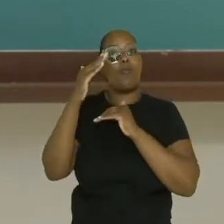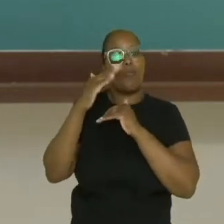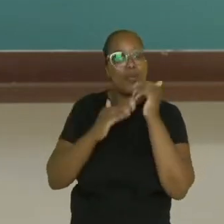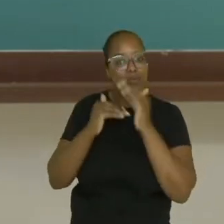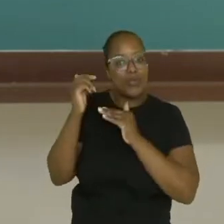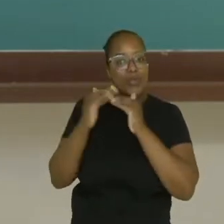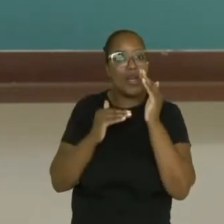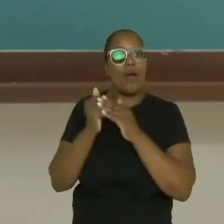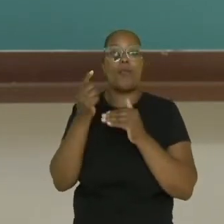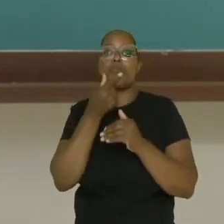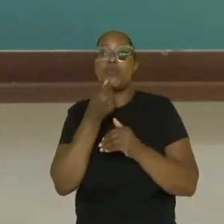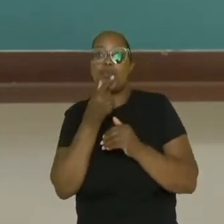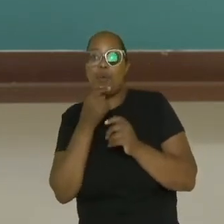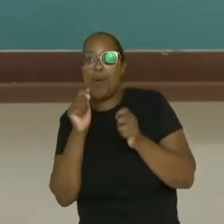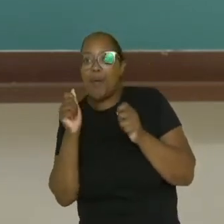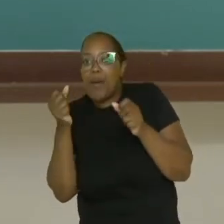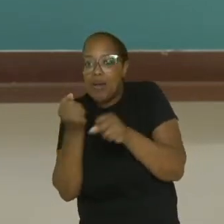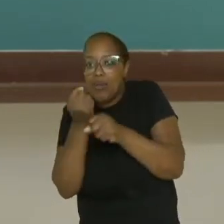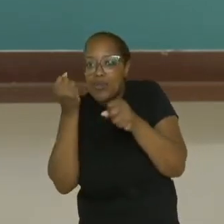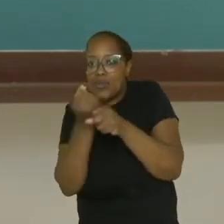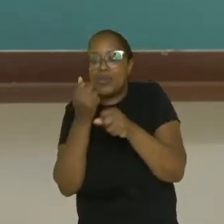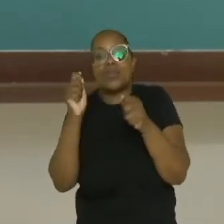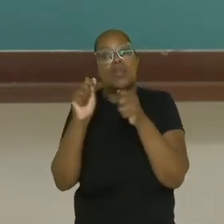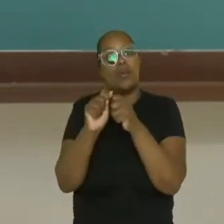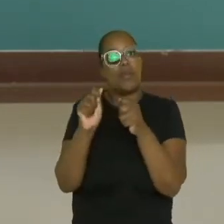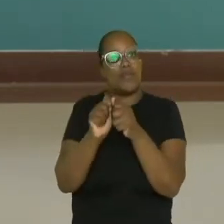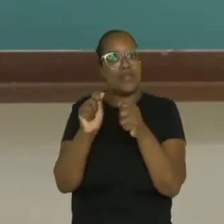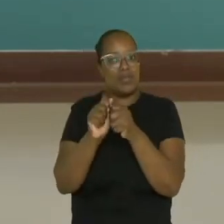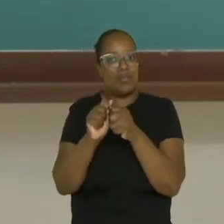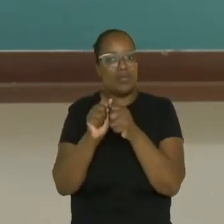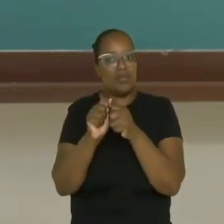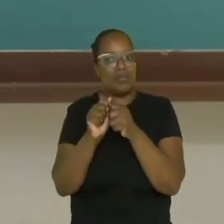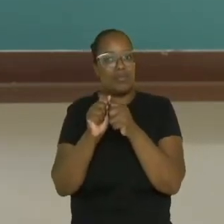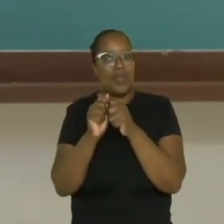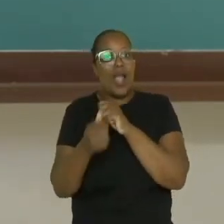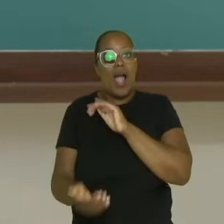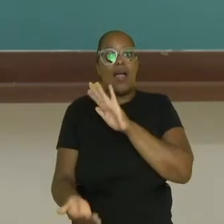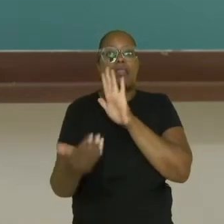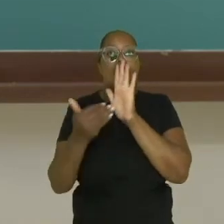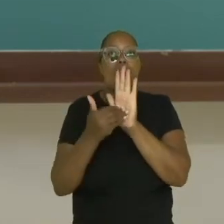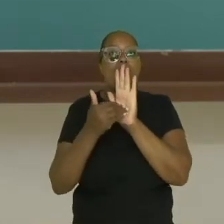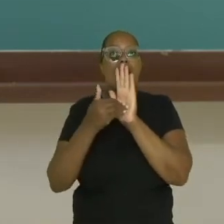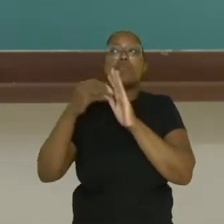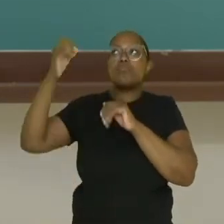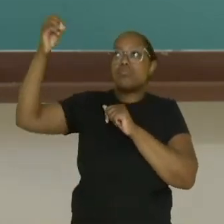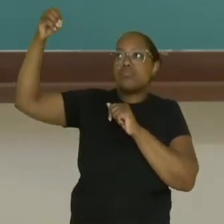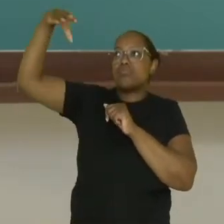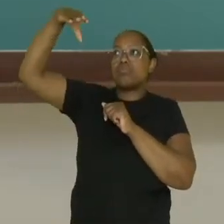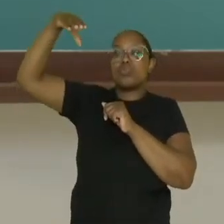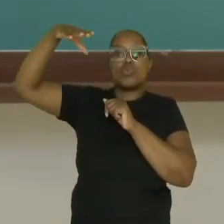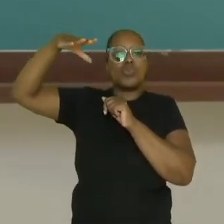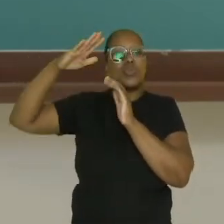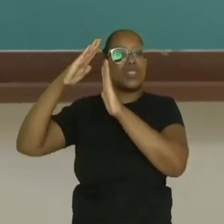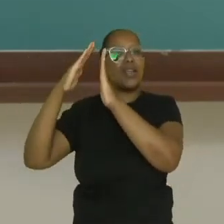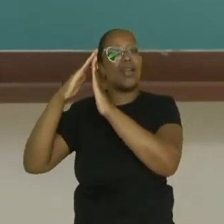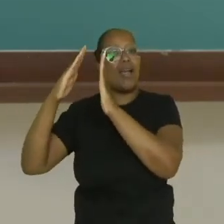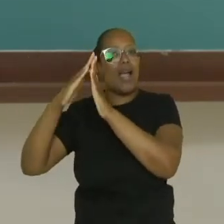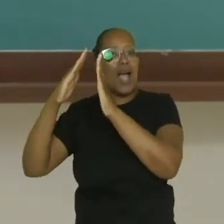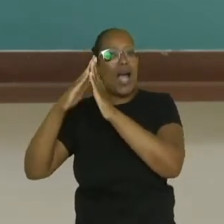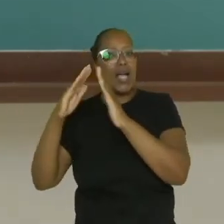uma série de fatores para chegar à luz produzida na lâmpada, enquanto que o Sol produz essa luz